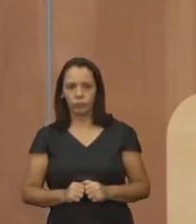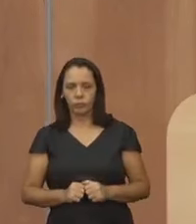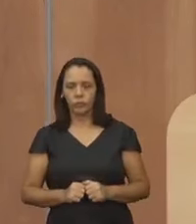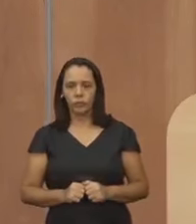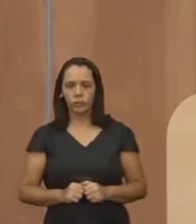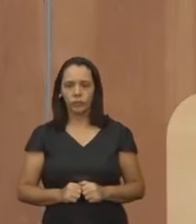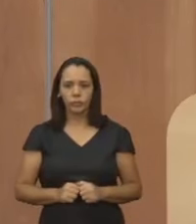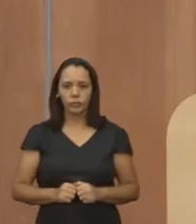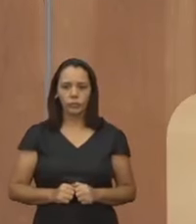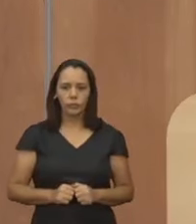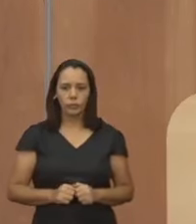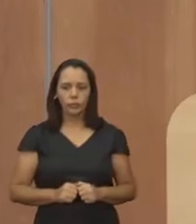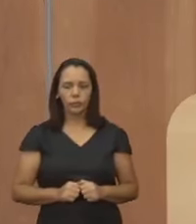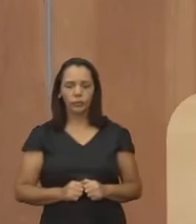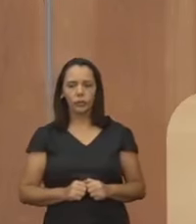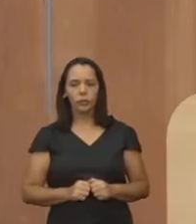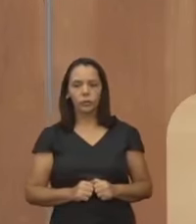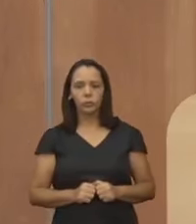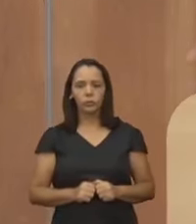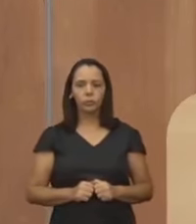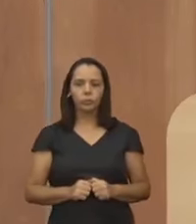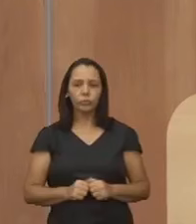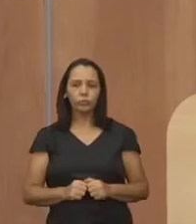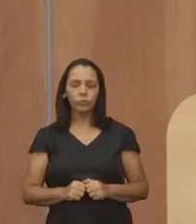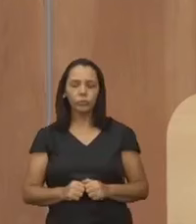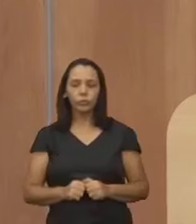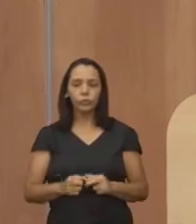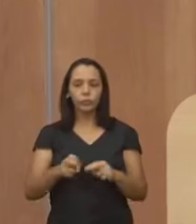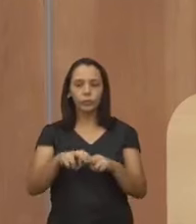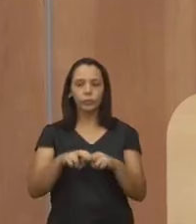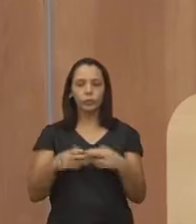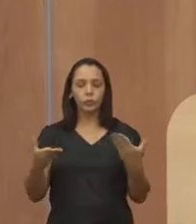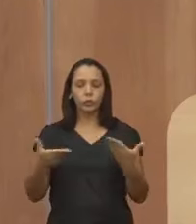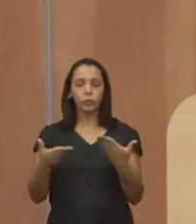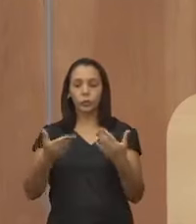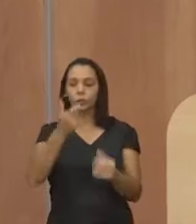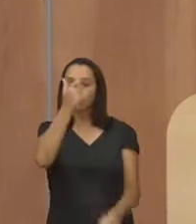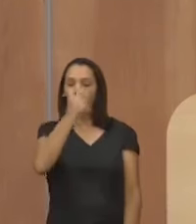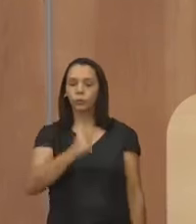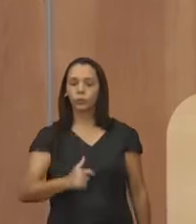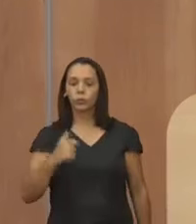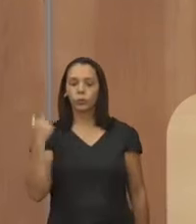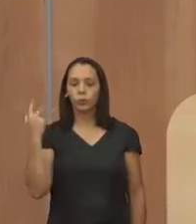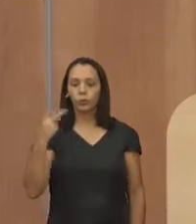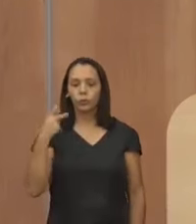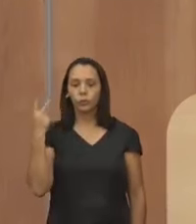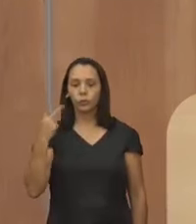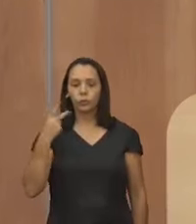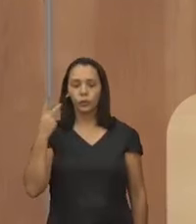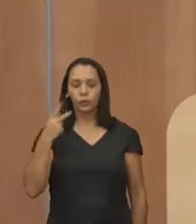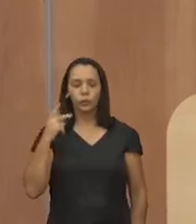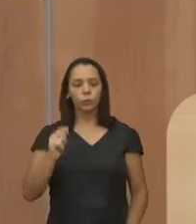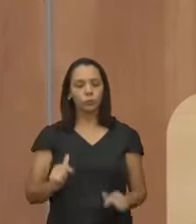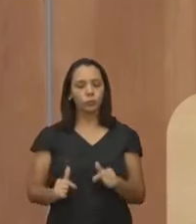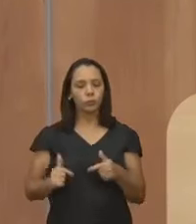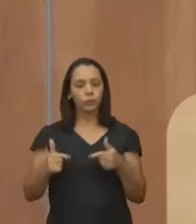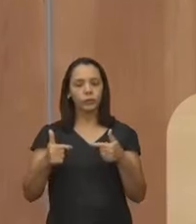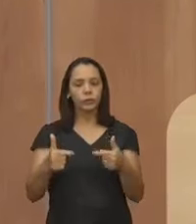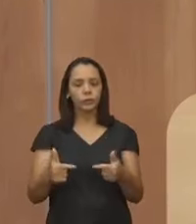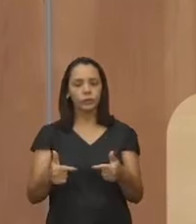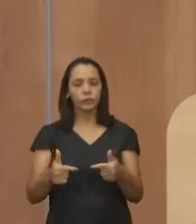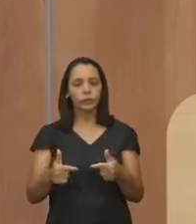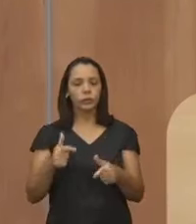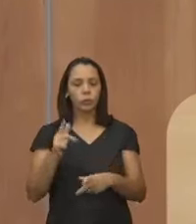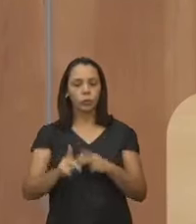e presta um serviço, motivo pelo qual hoje estou aqui, defendendo e trabalhando pela nossa